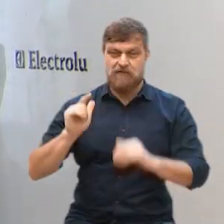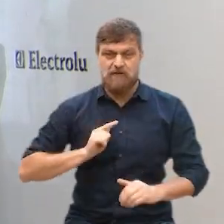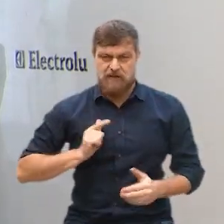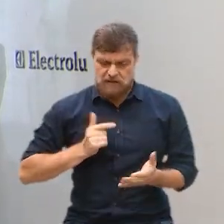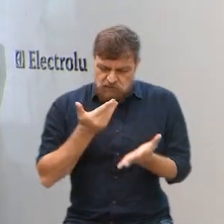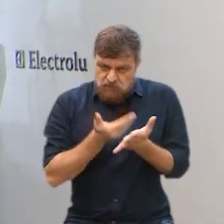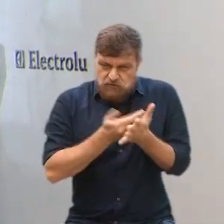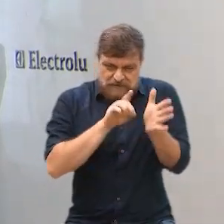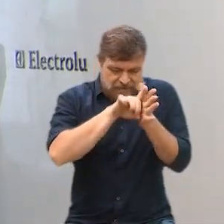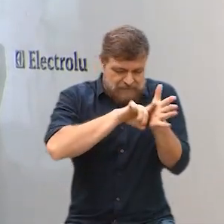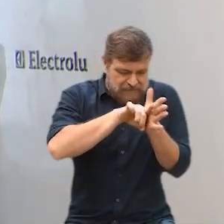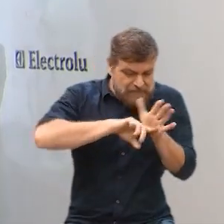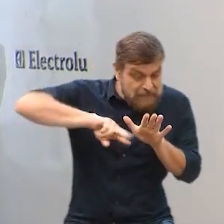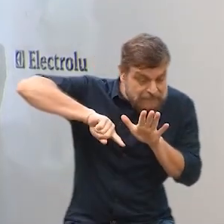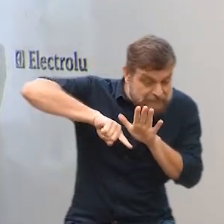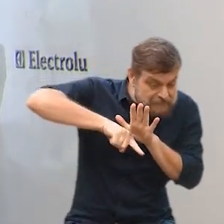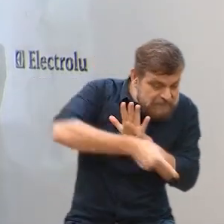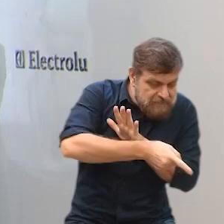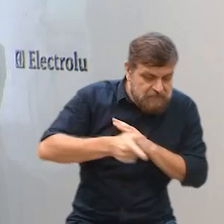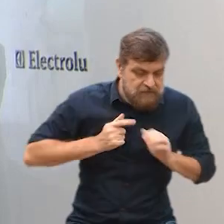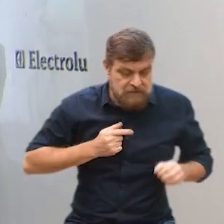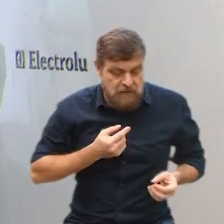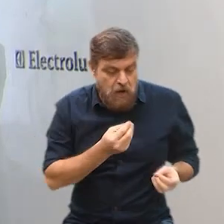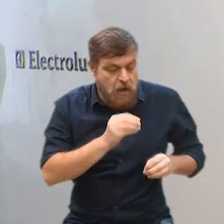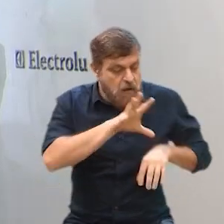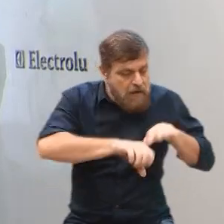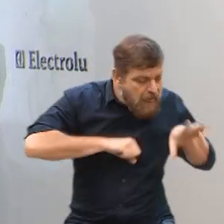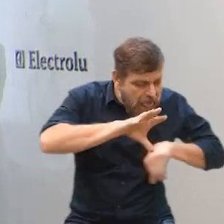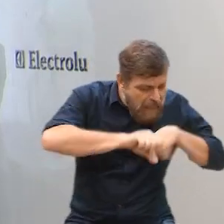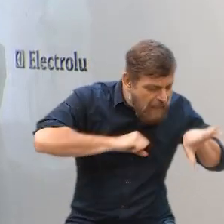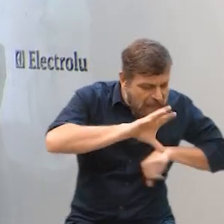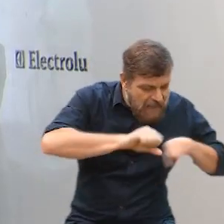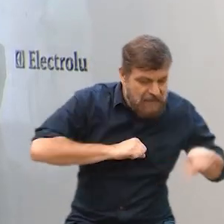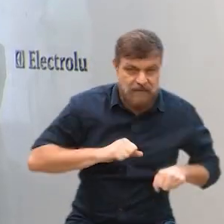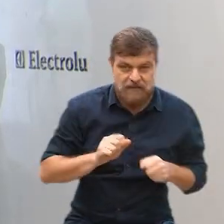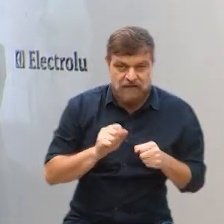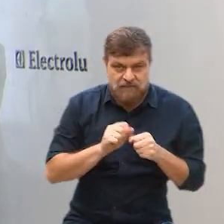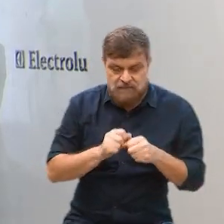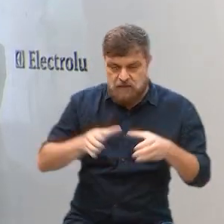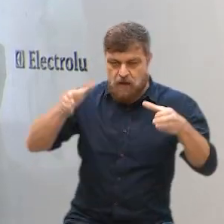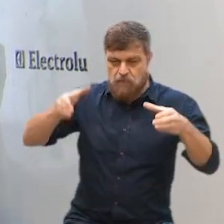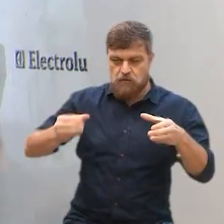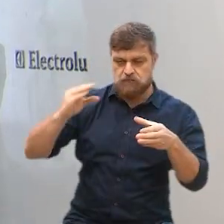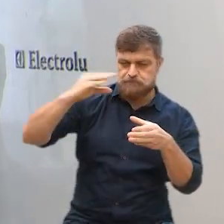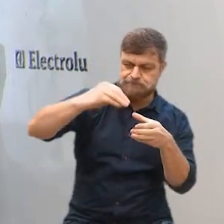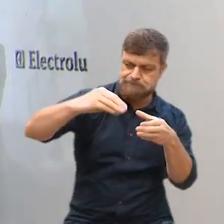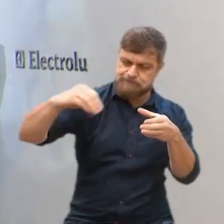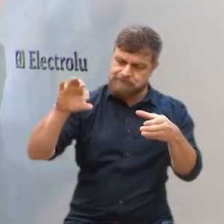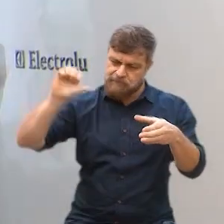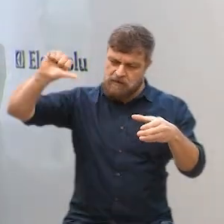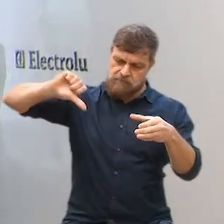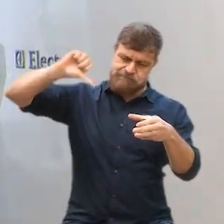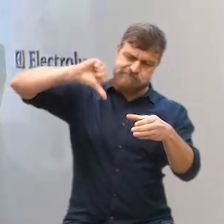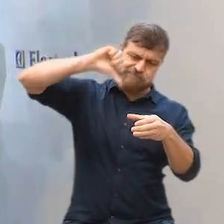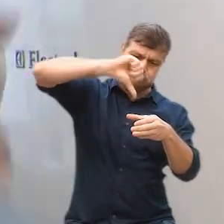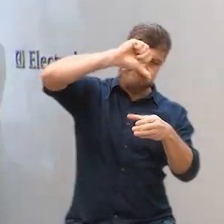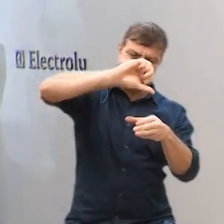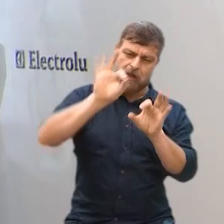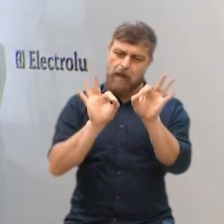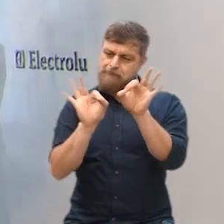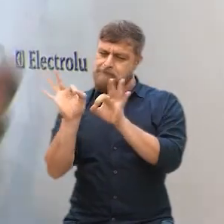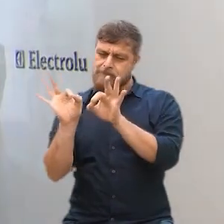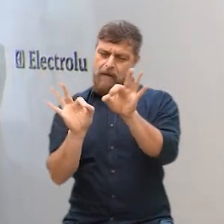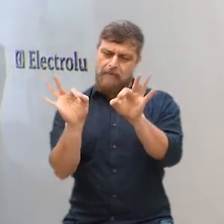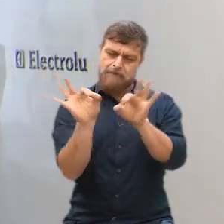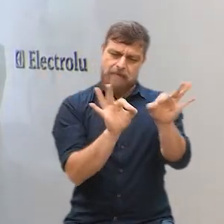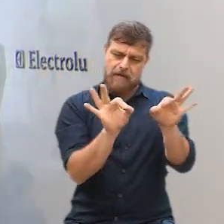que me especializar, eu tive que fazer essa mudança total e fui para os bolos decorados. E aí